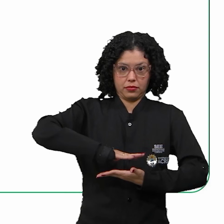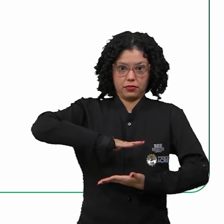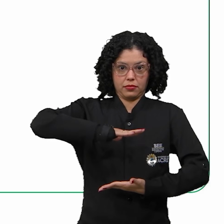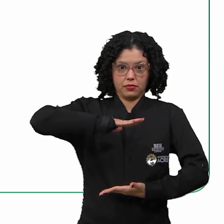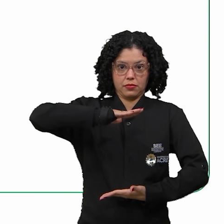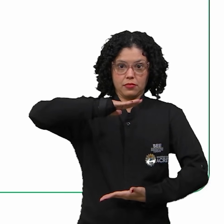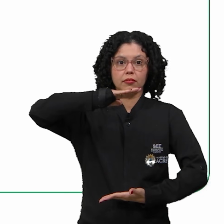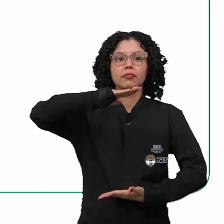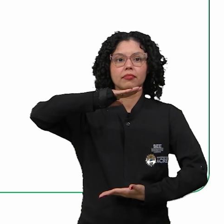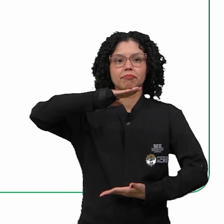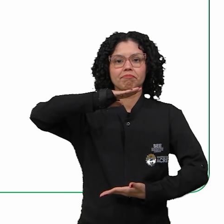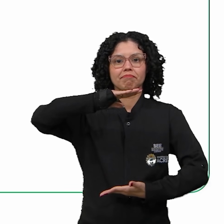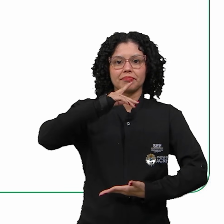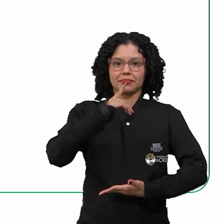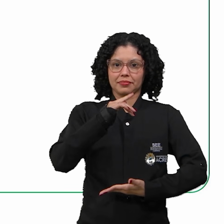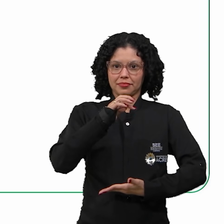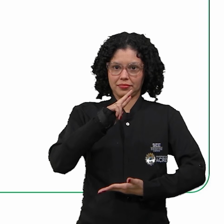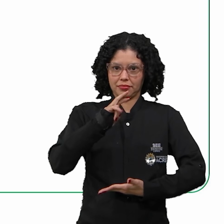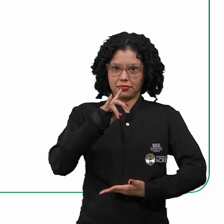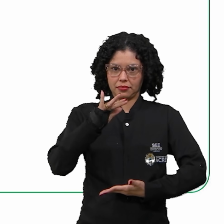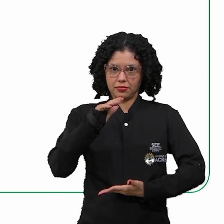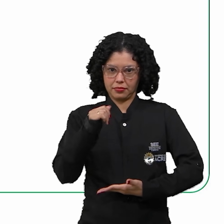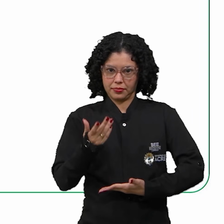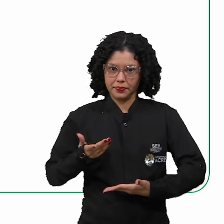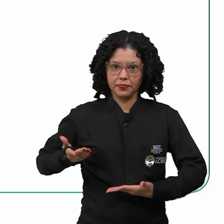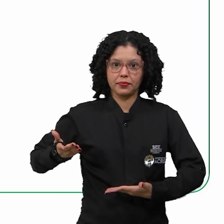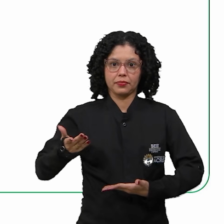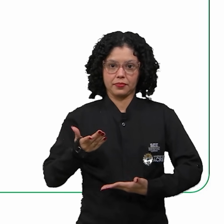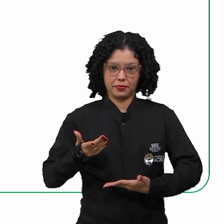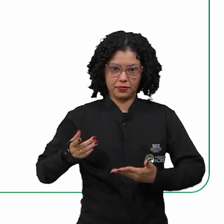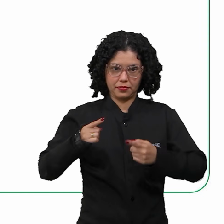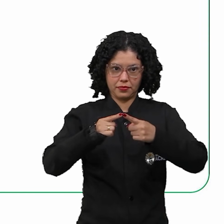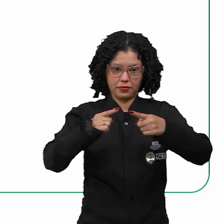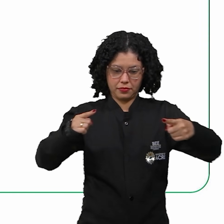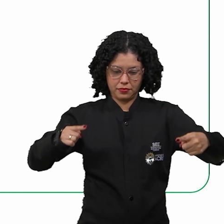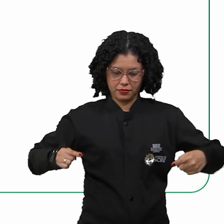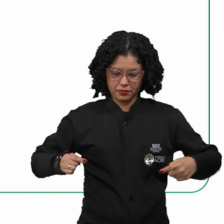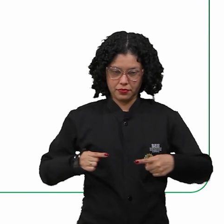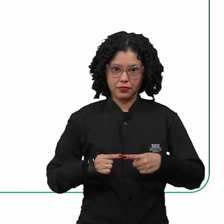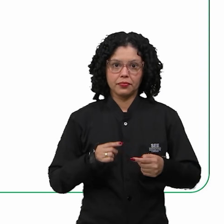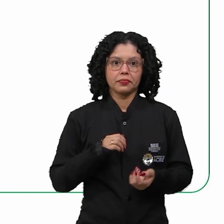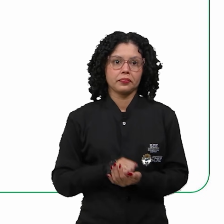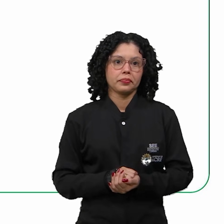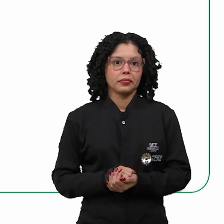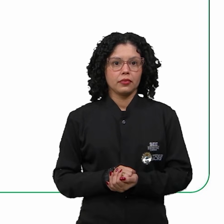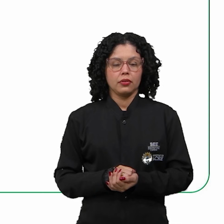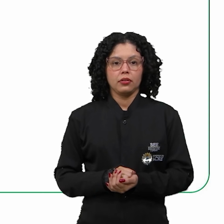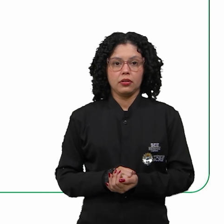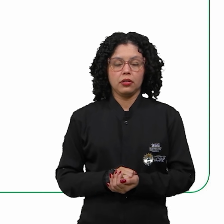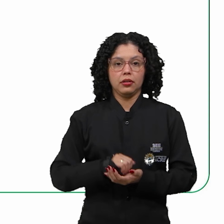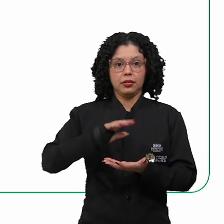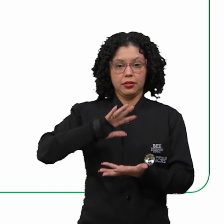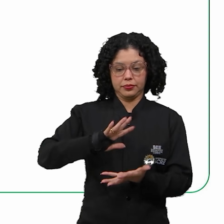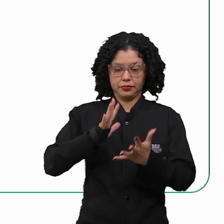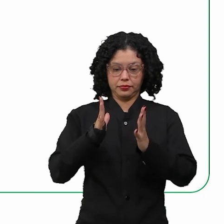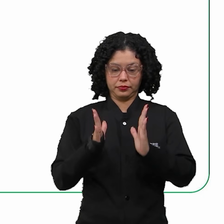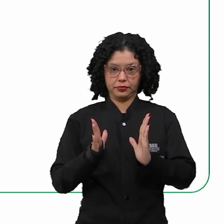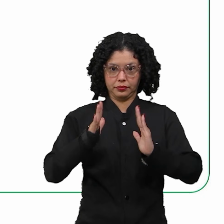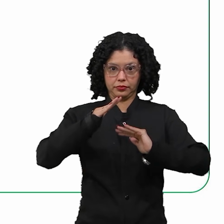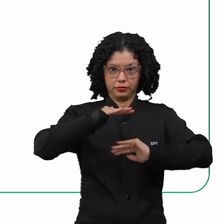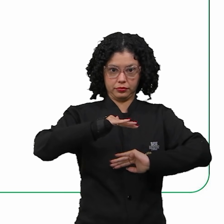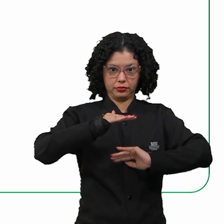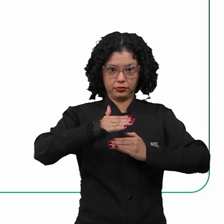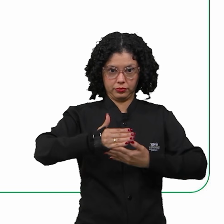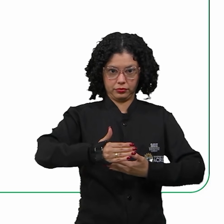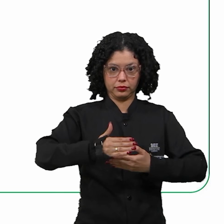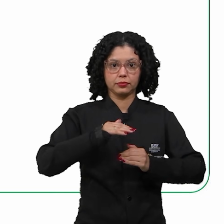de prisma de base quadrangular. Temos o cubo mágico, já recebe o próprio